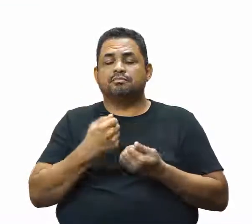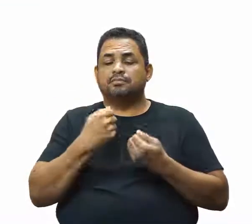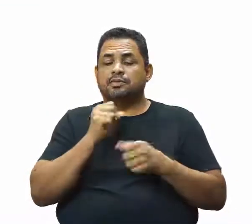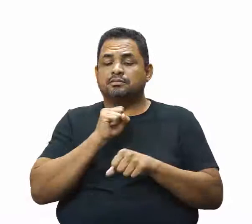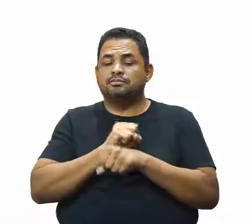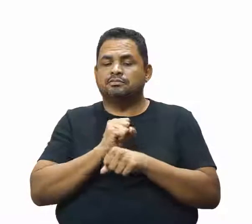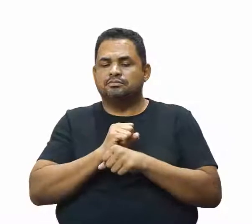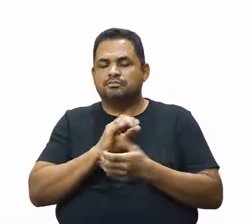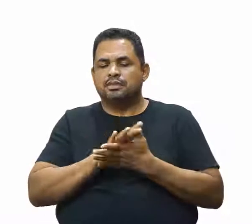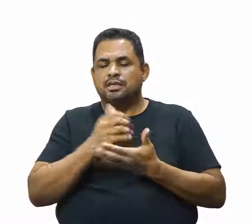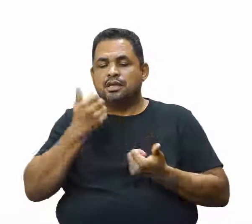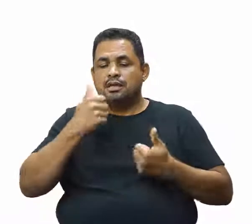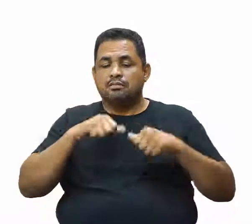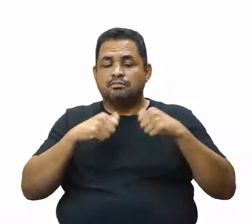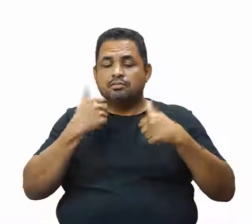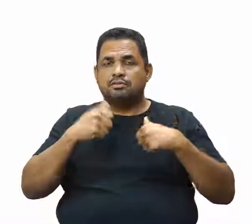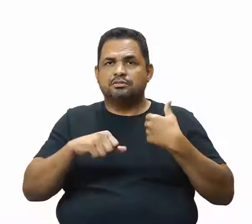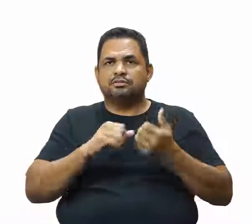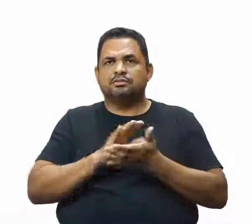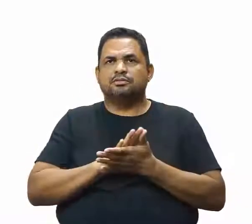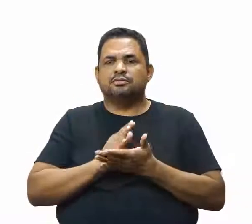e longevidades.